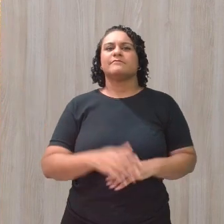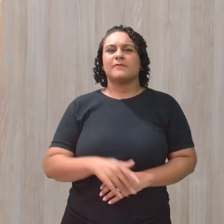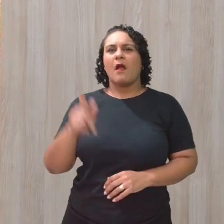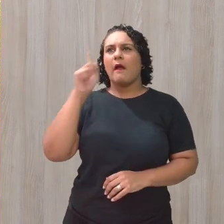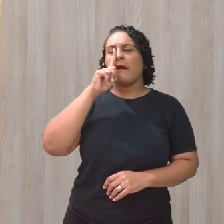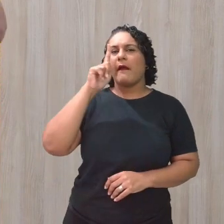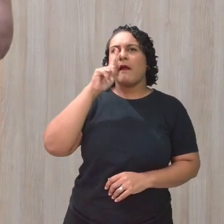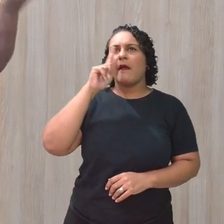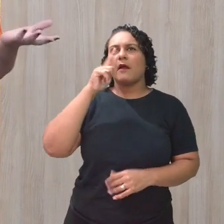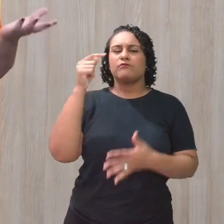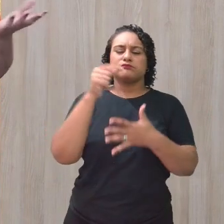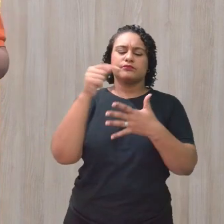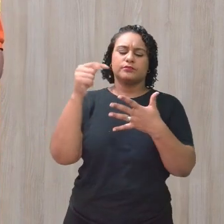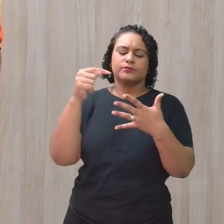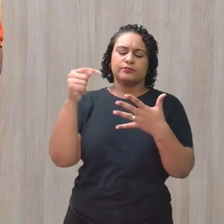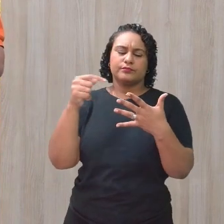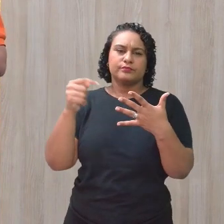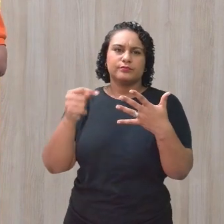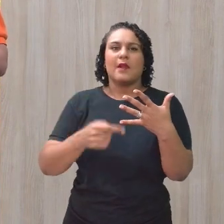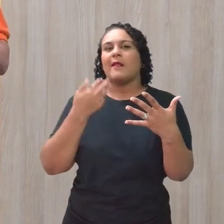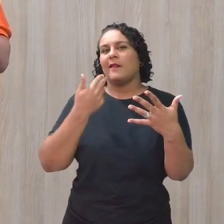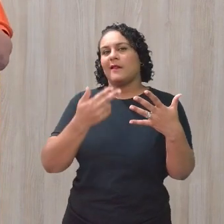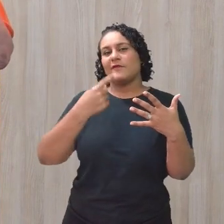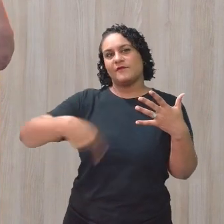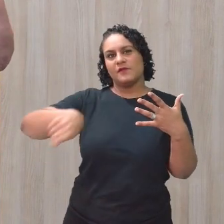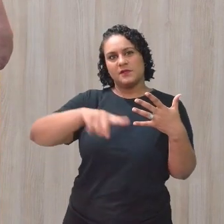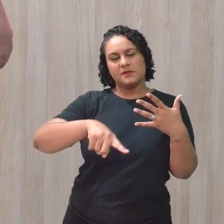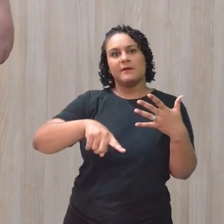e tantas outras línguas que vocês